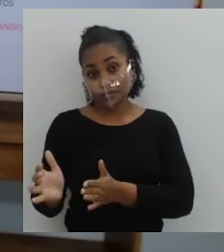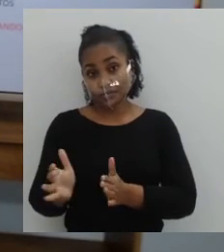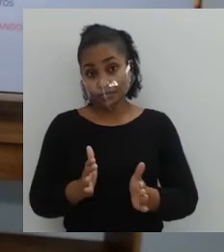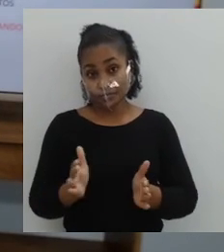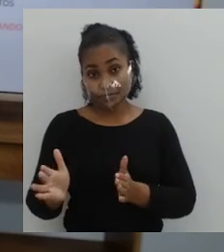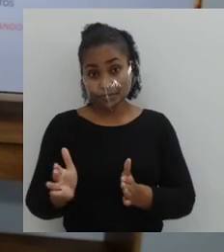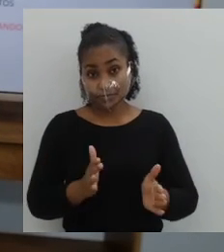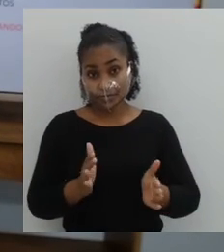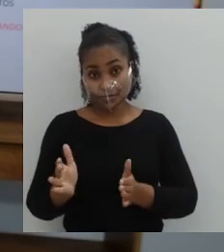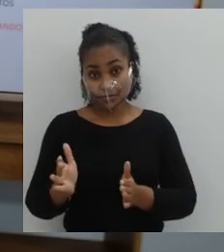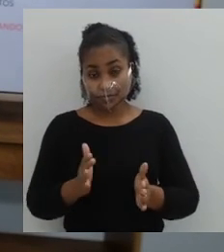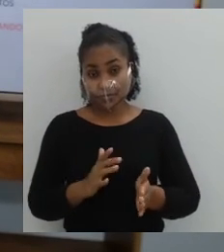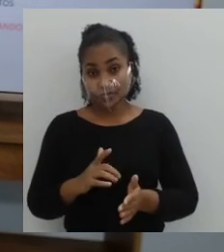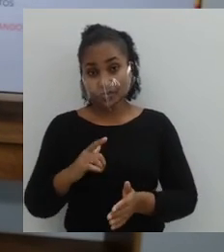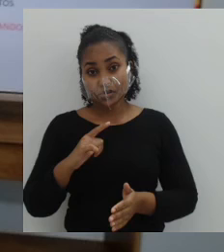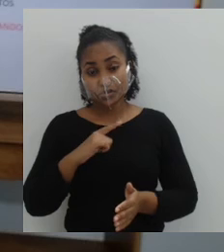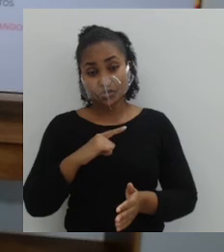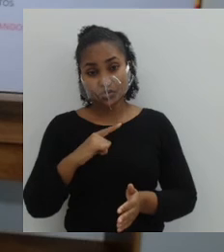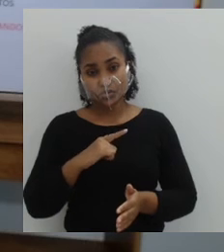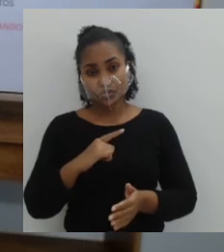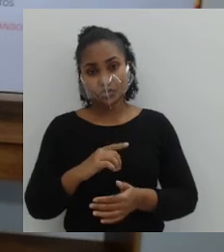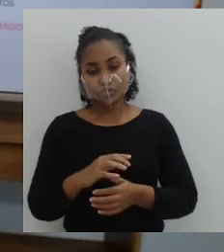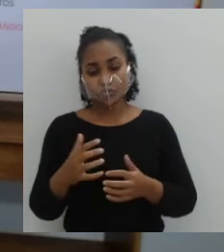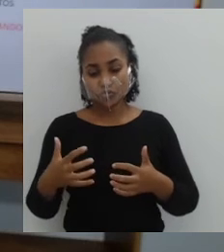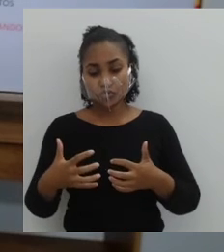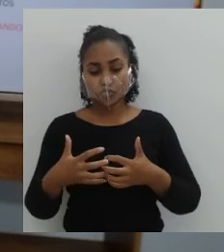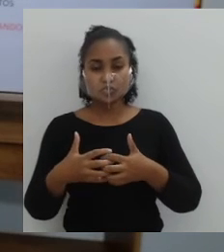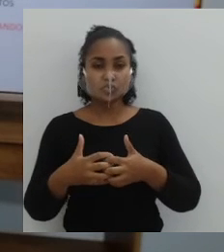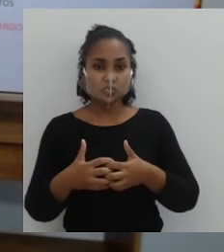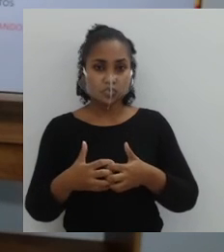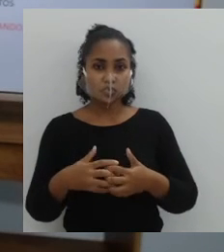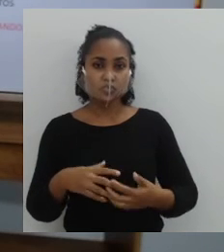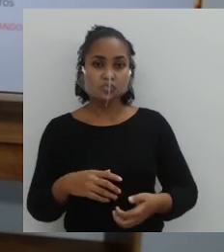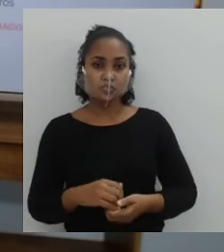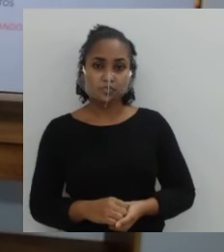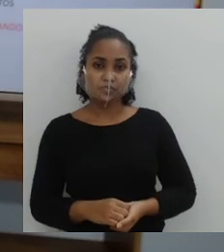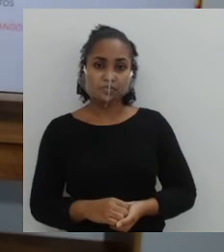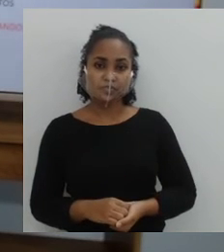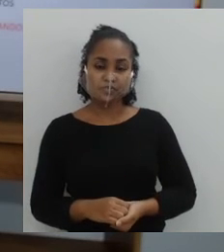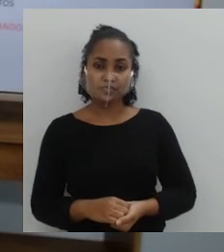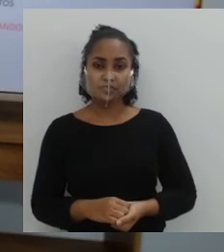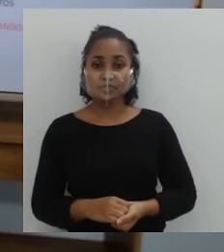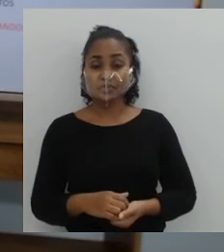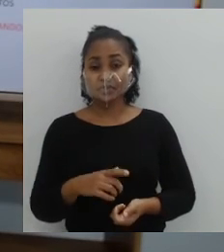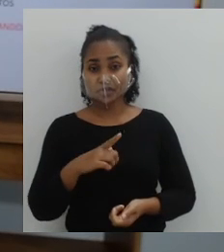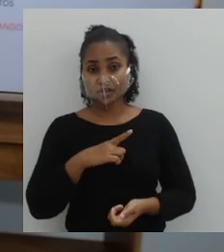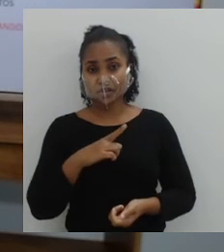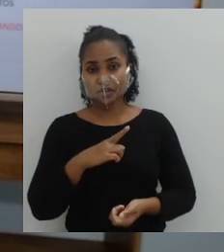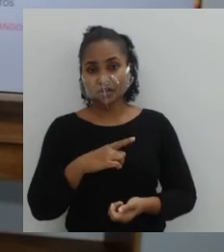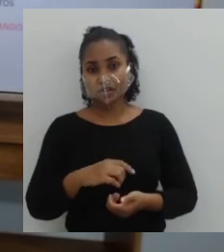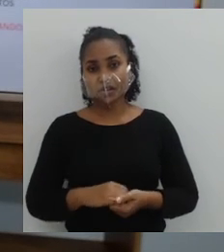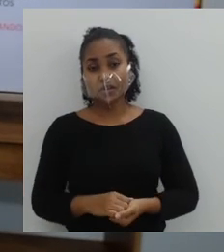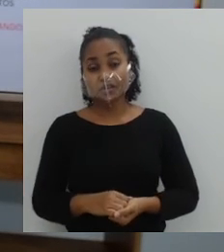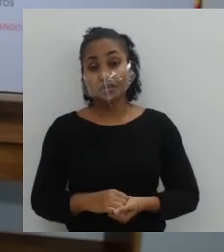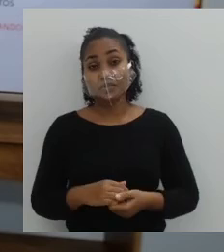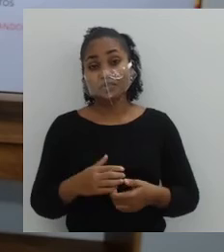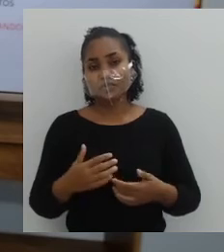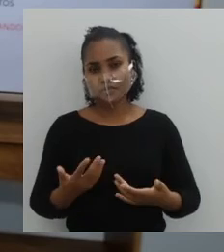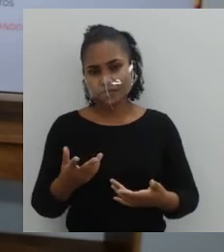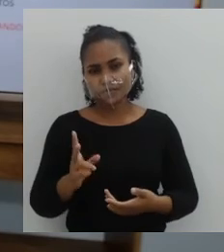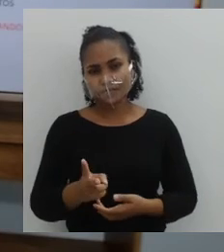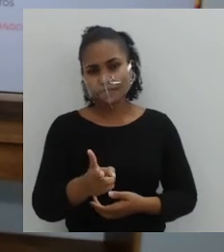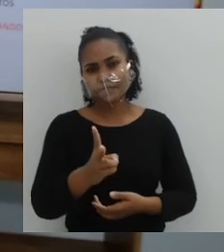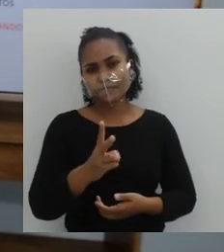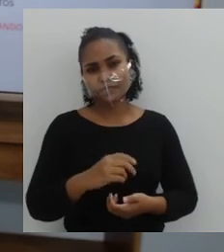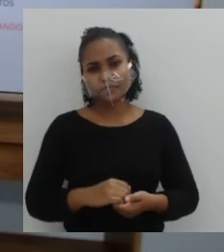esses holandeses, mas eles nunca foram tão unidos. Os índios nunca se uniram com os negros nunca se uniram com os brancos. Sempre